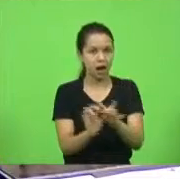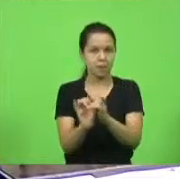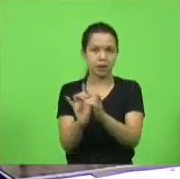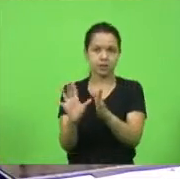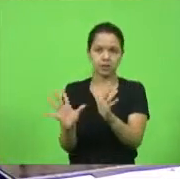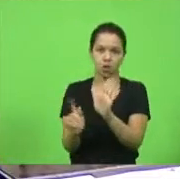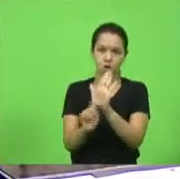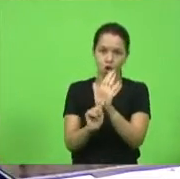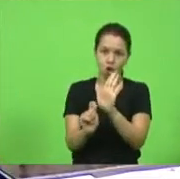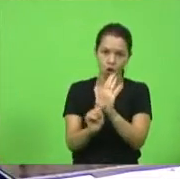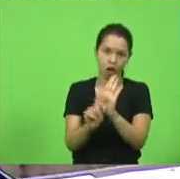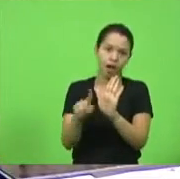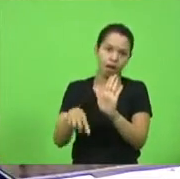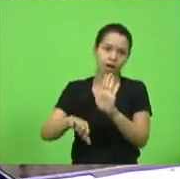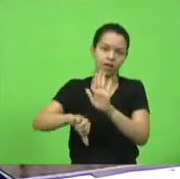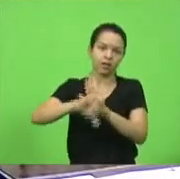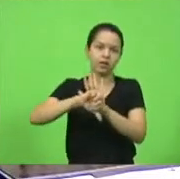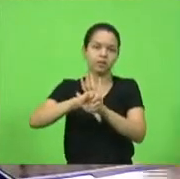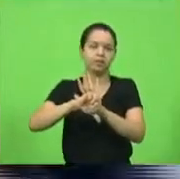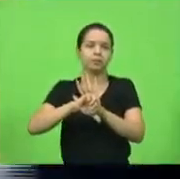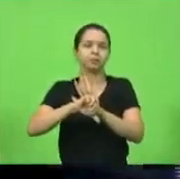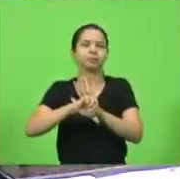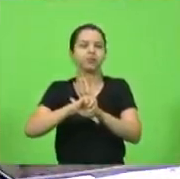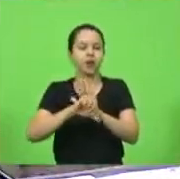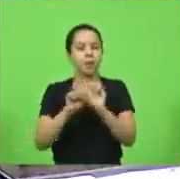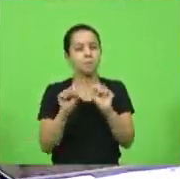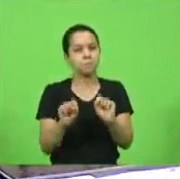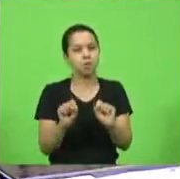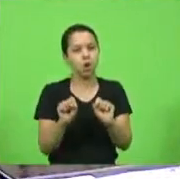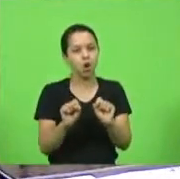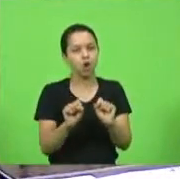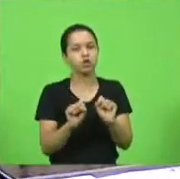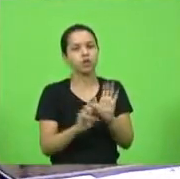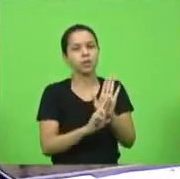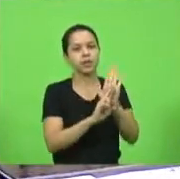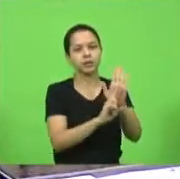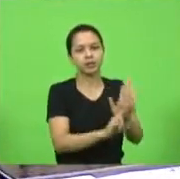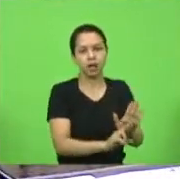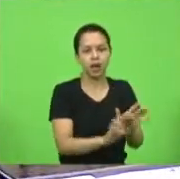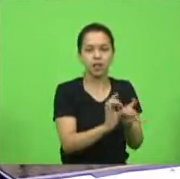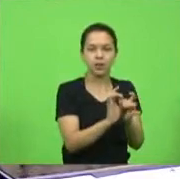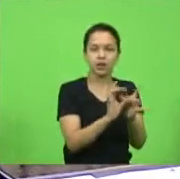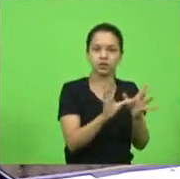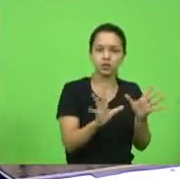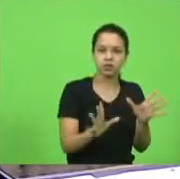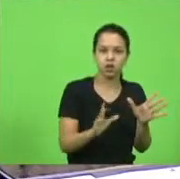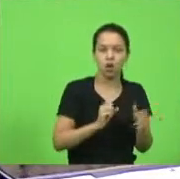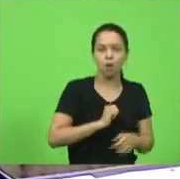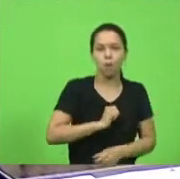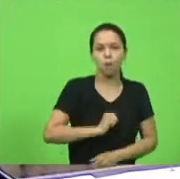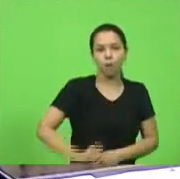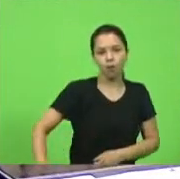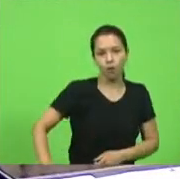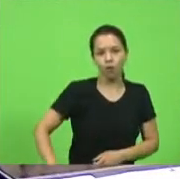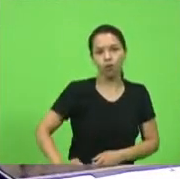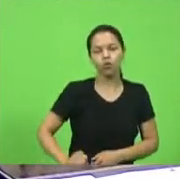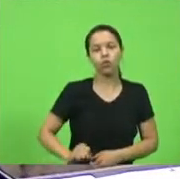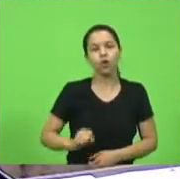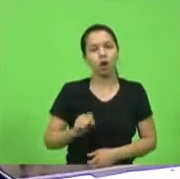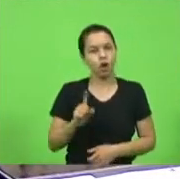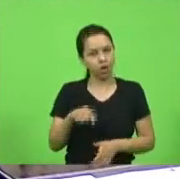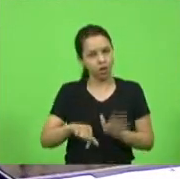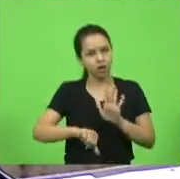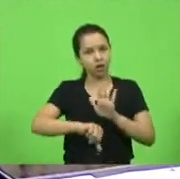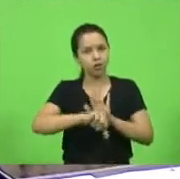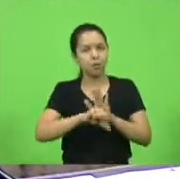que é crime. Um deputado pode representar a liberação do aborto, que é crime. Pode defender a ideologia